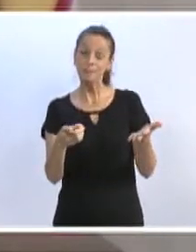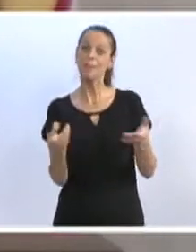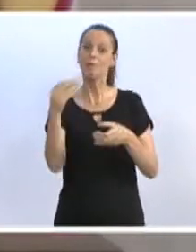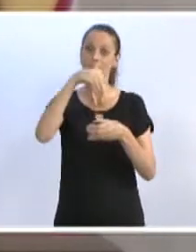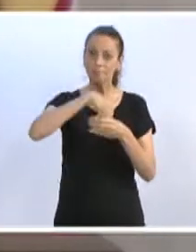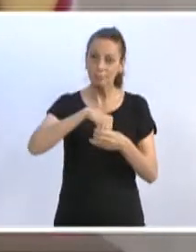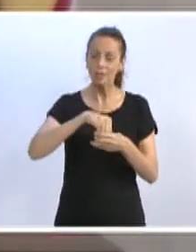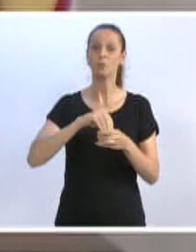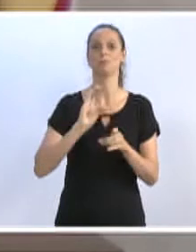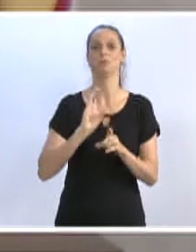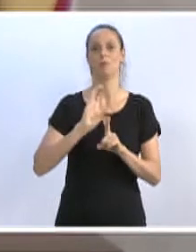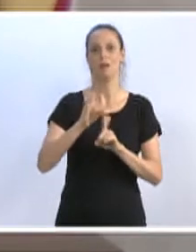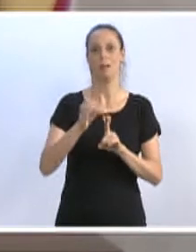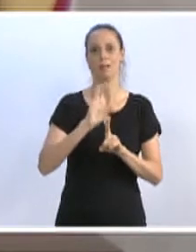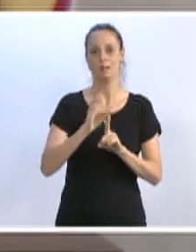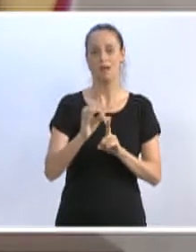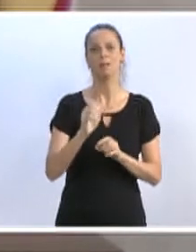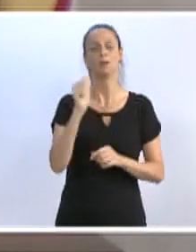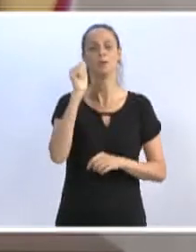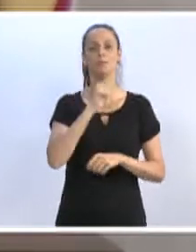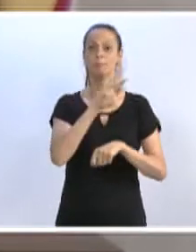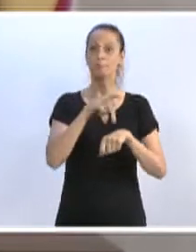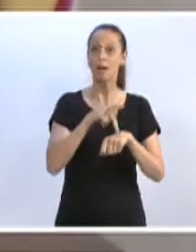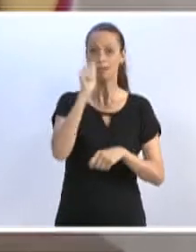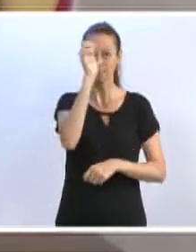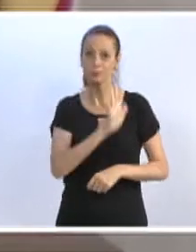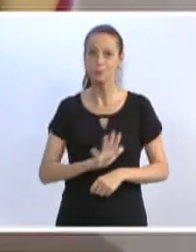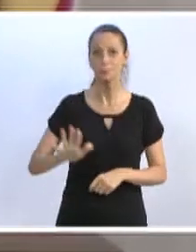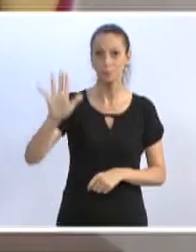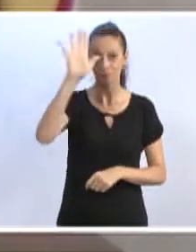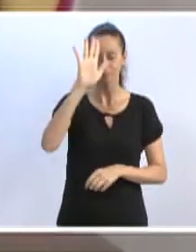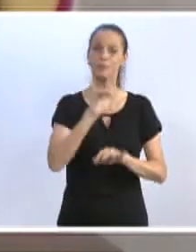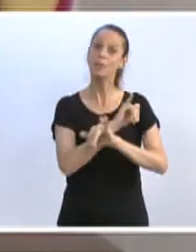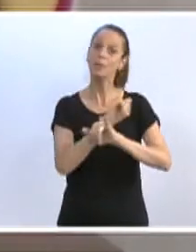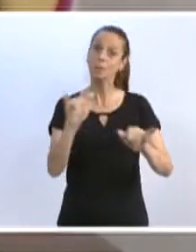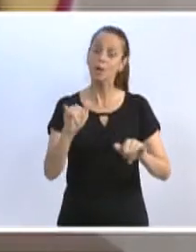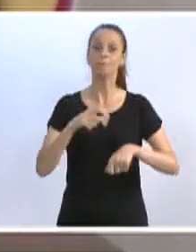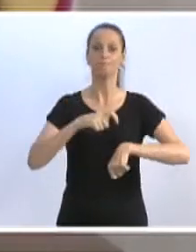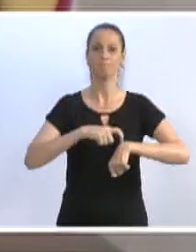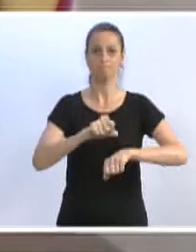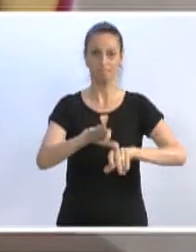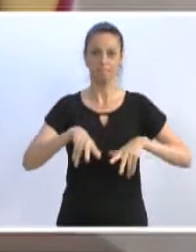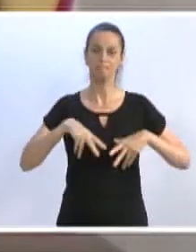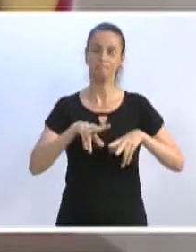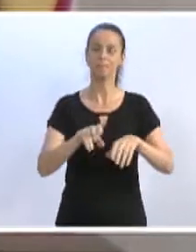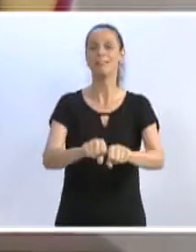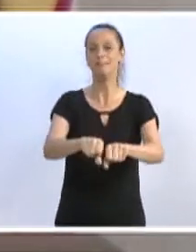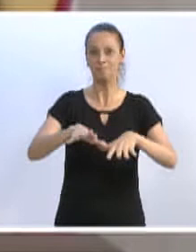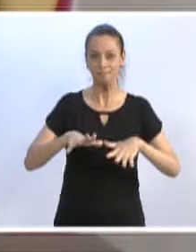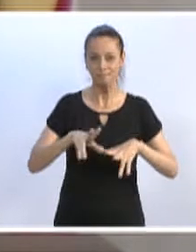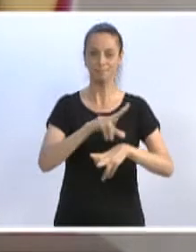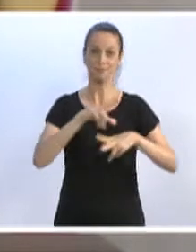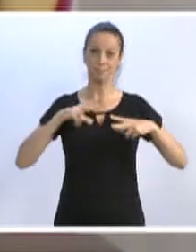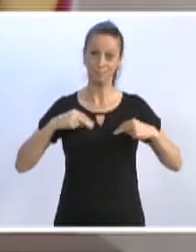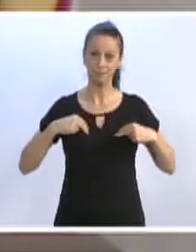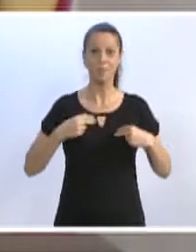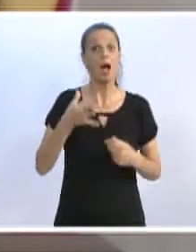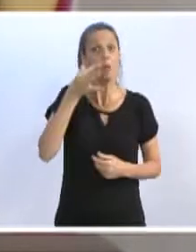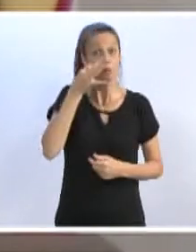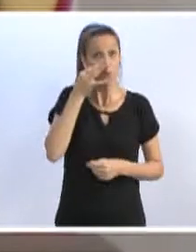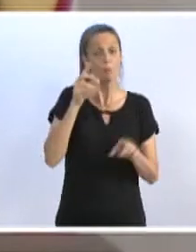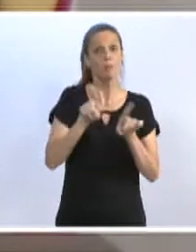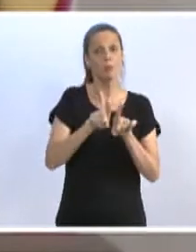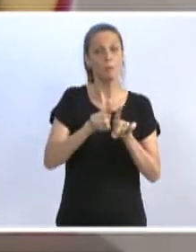calendário oficial do nosso país. Informamos que esta sessão solene está sendo transmitida ao vivo e